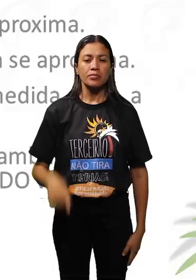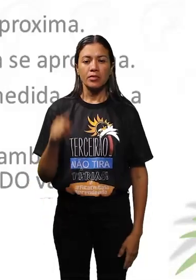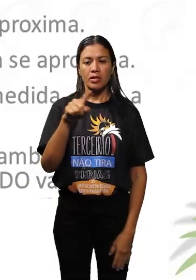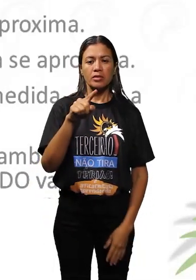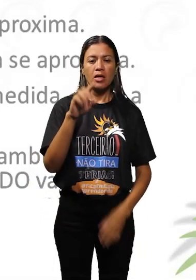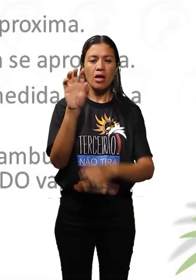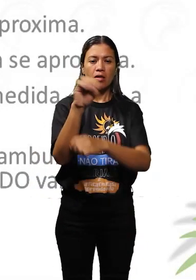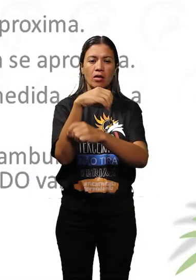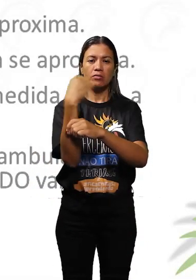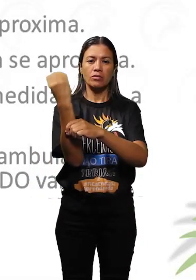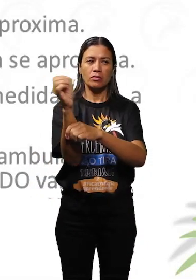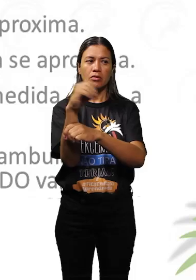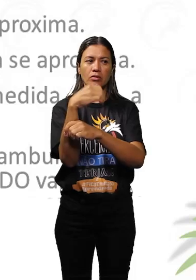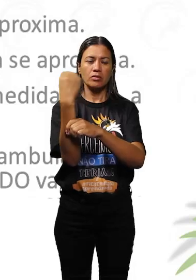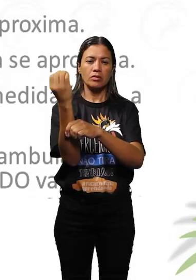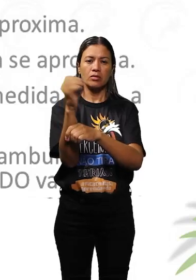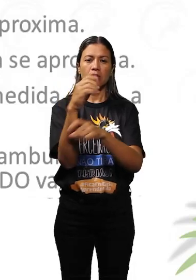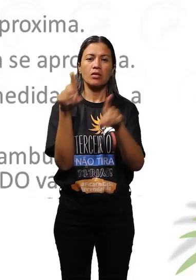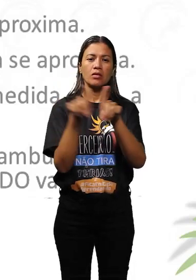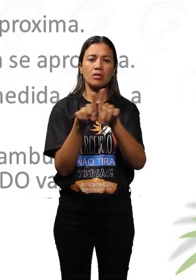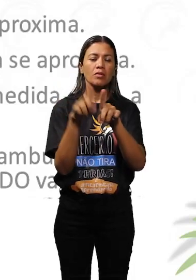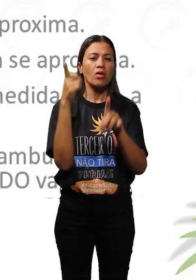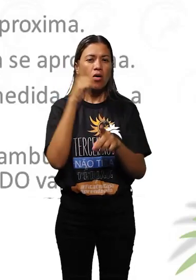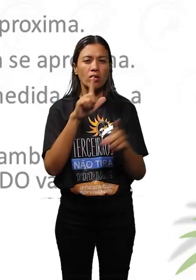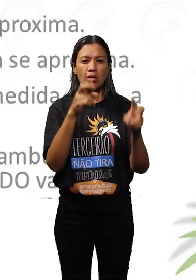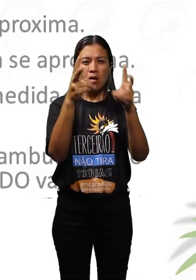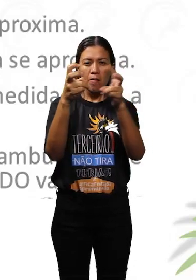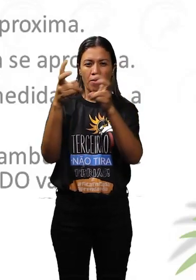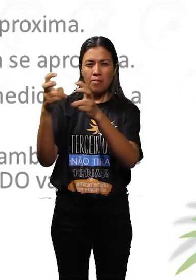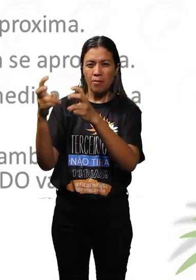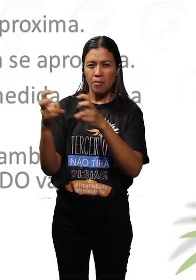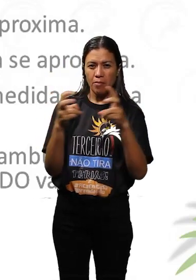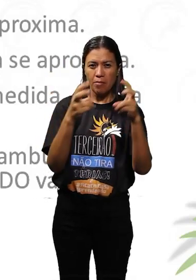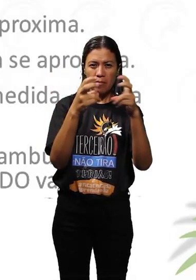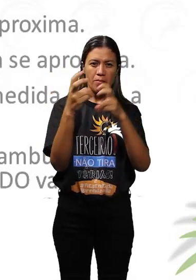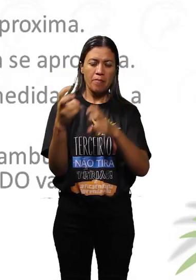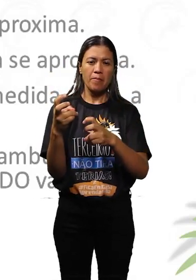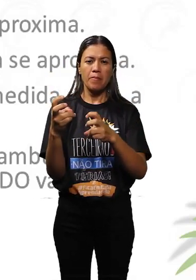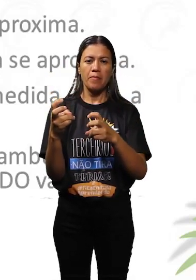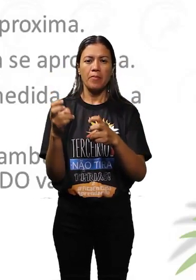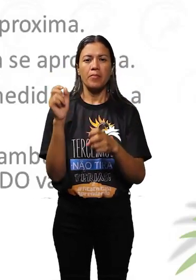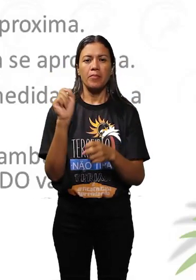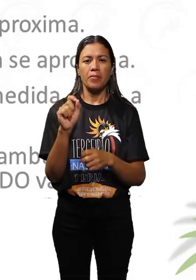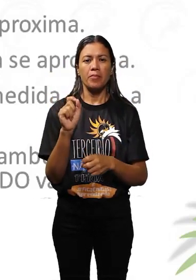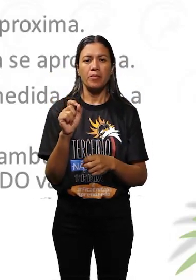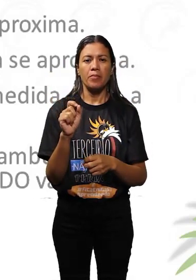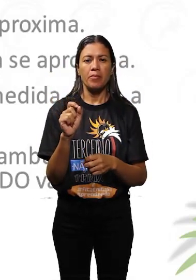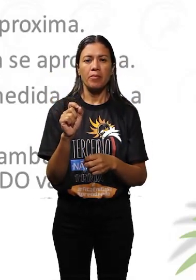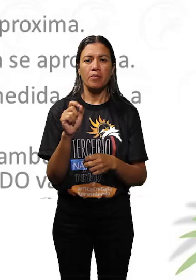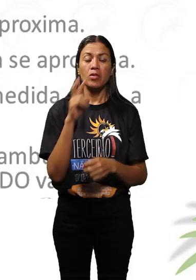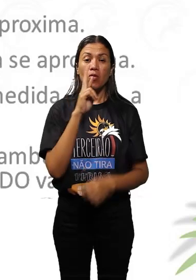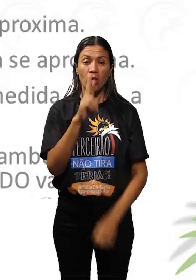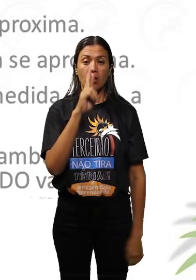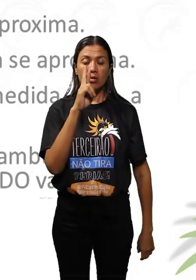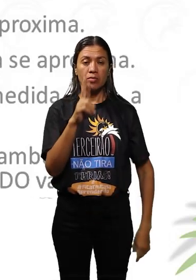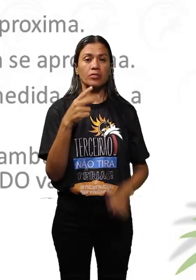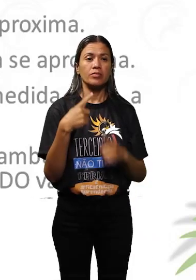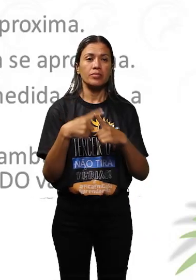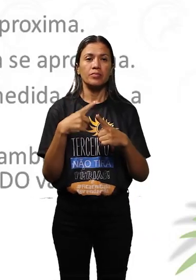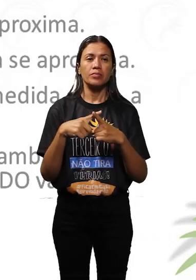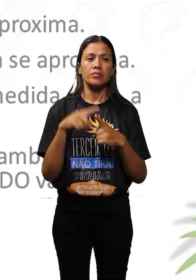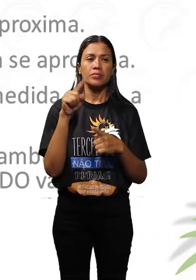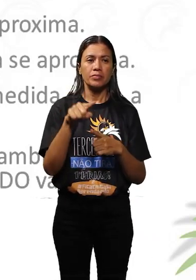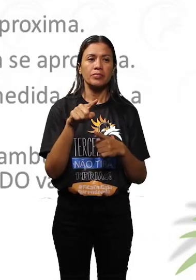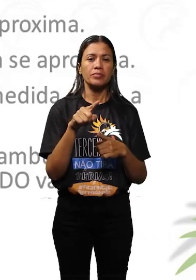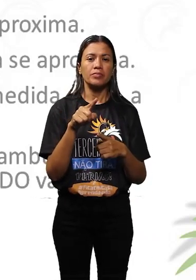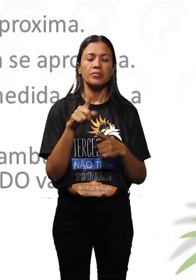da ambulância, ela também você vai conseguir perceber muito simples a sua resposta, porque